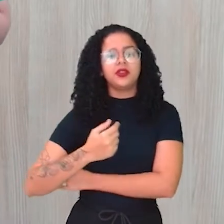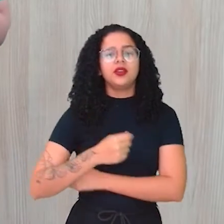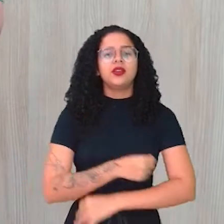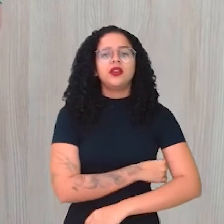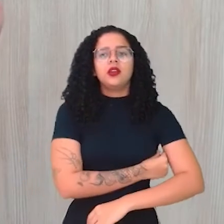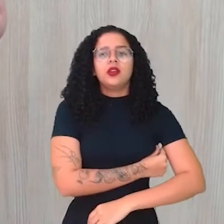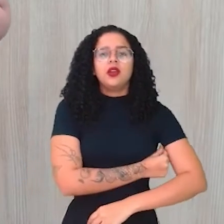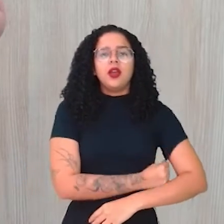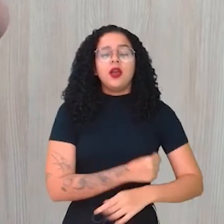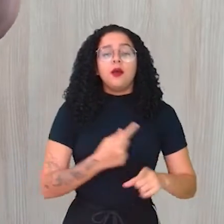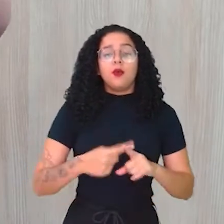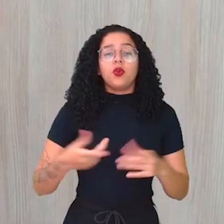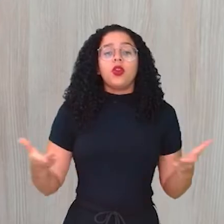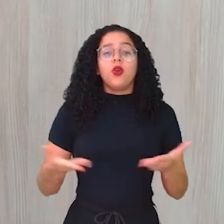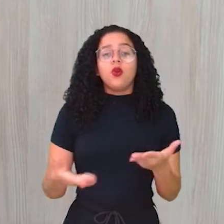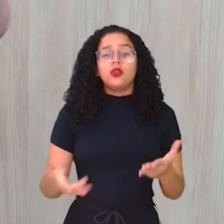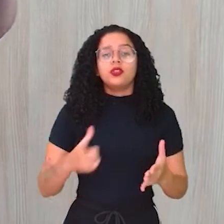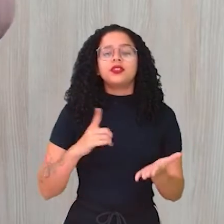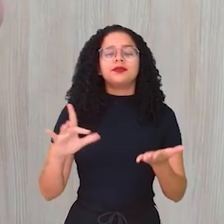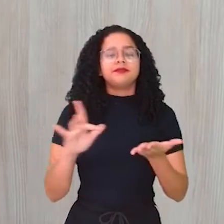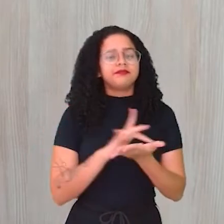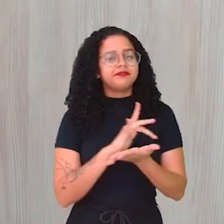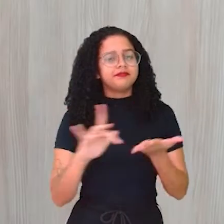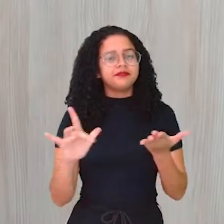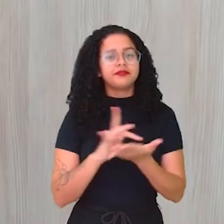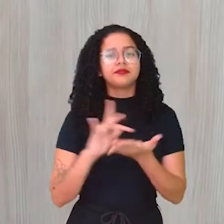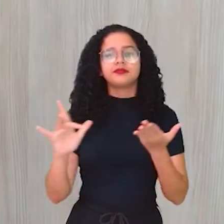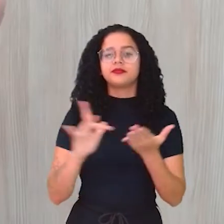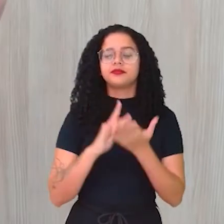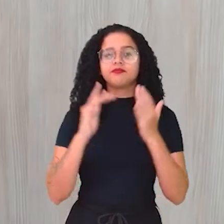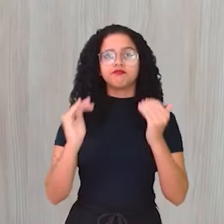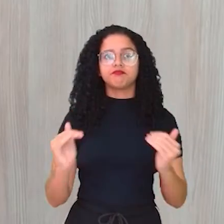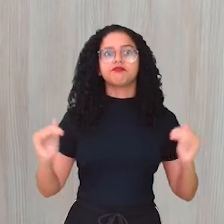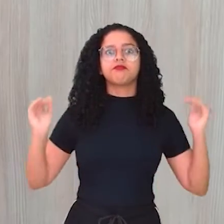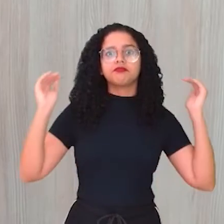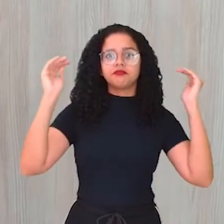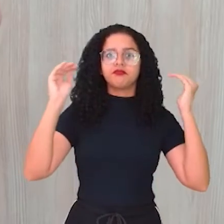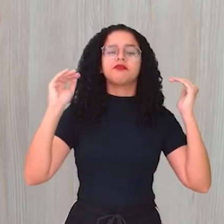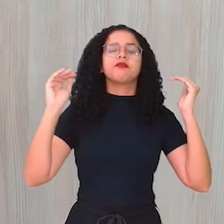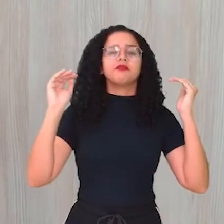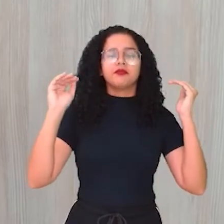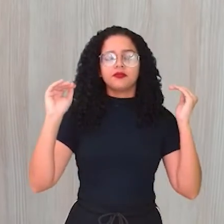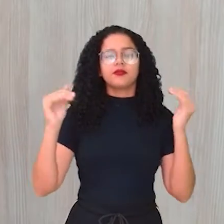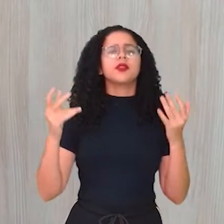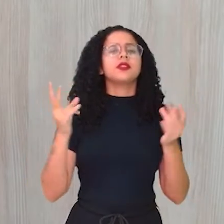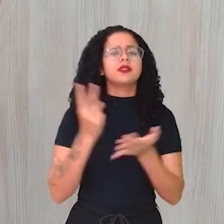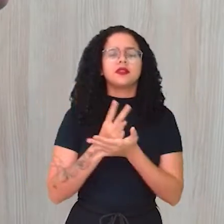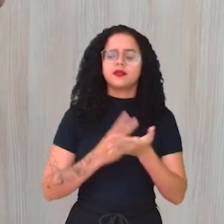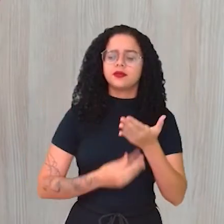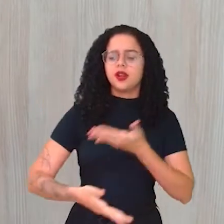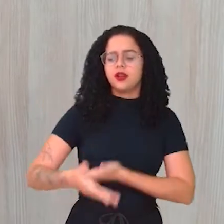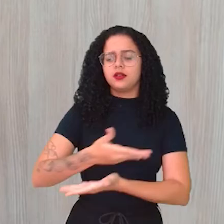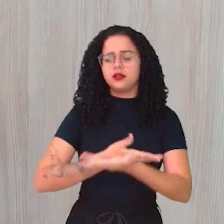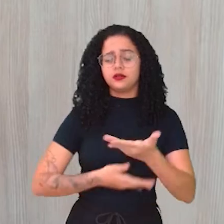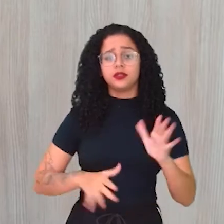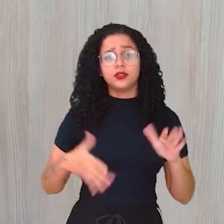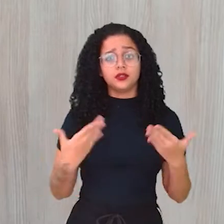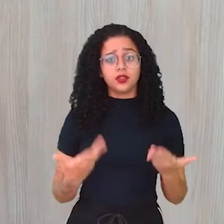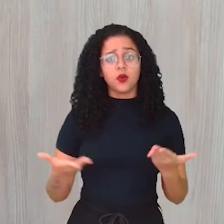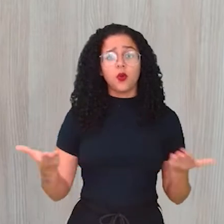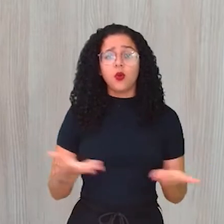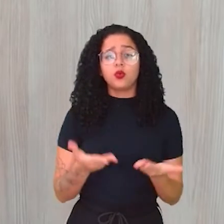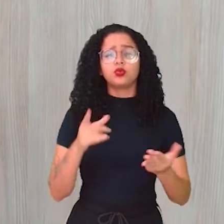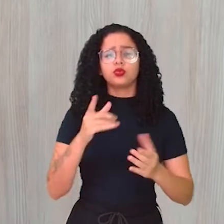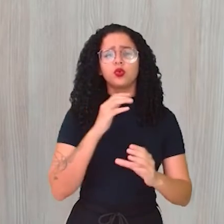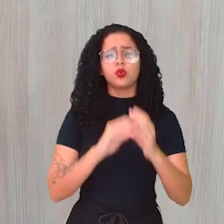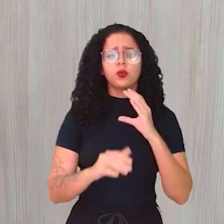a gente tem o digital aí comandando tudo, tá aí, né, interagindo com você o tempo todo. Então, hoje você se comunica